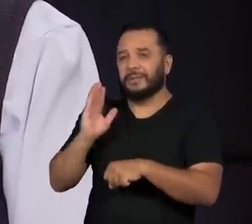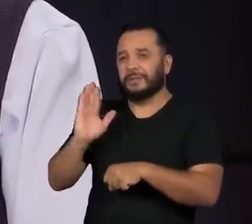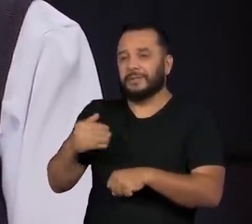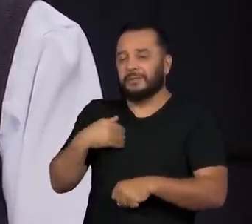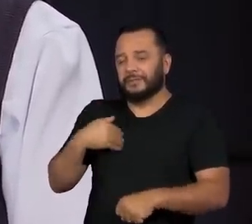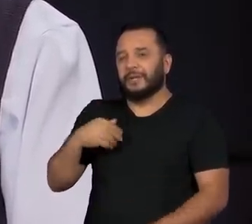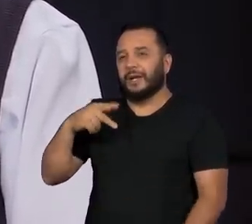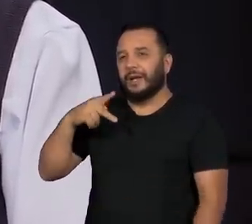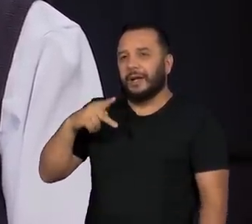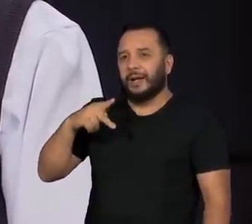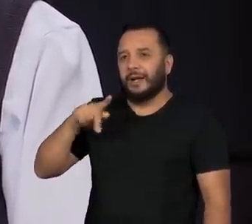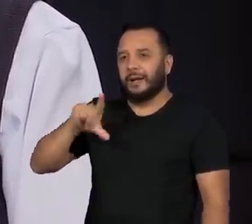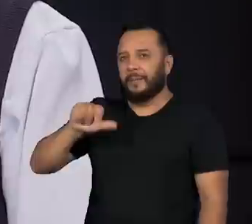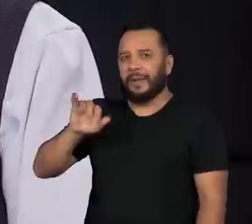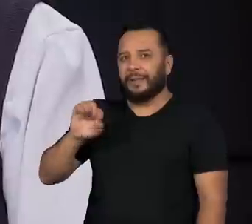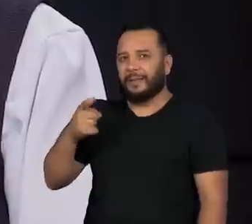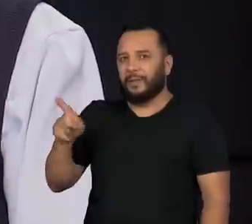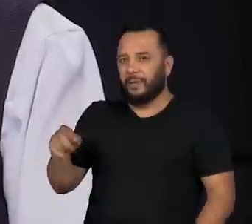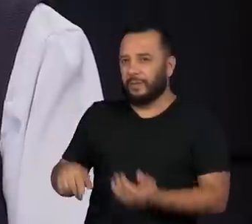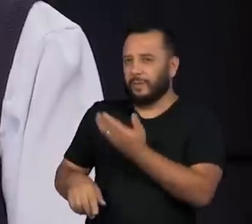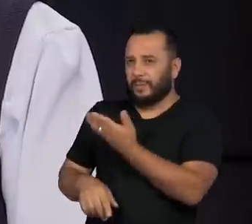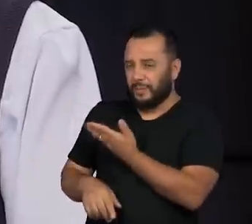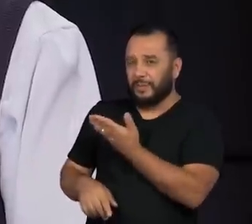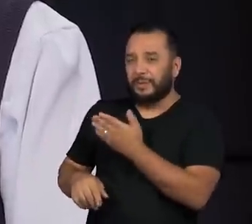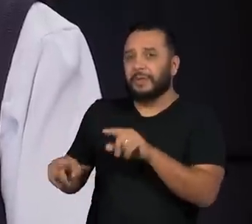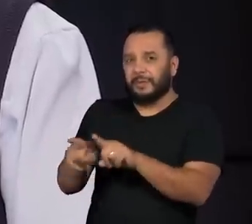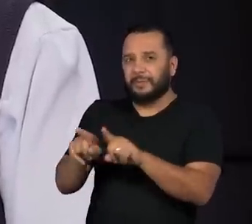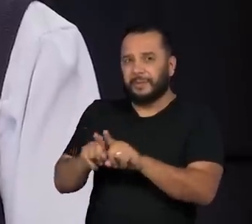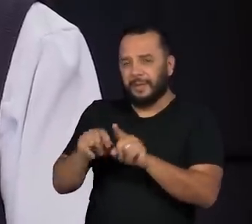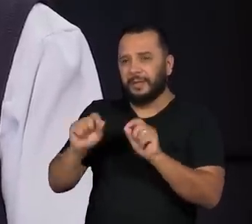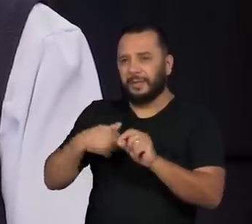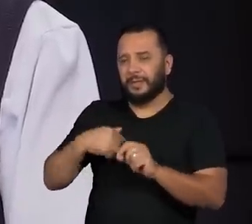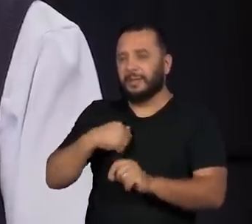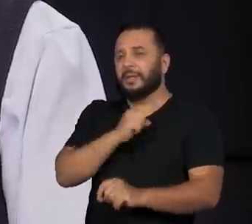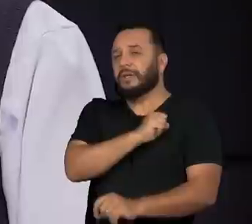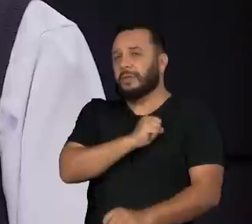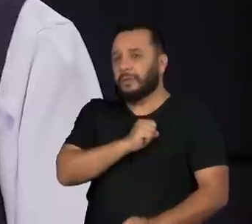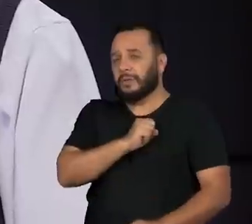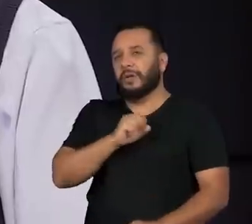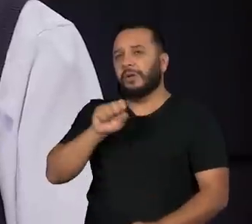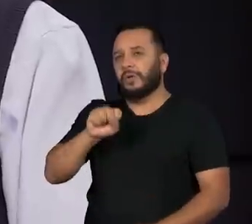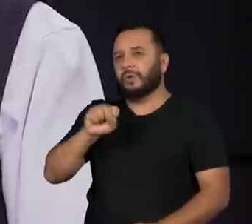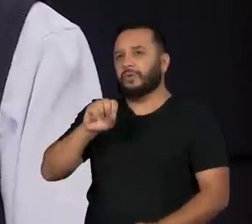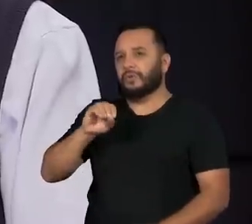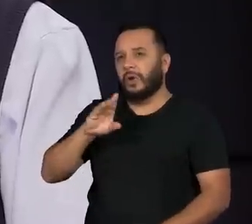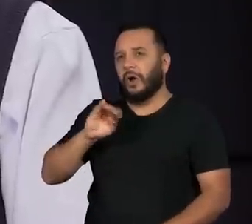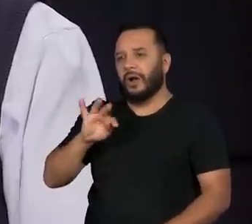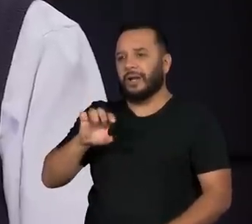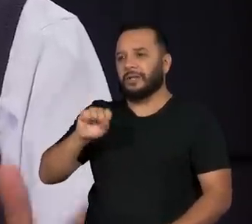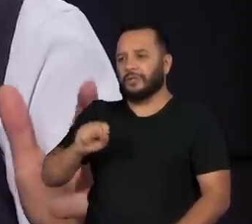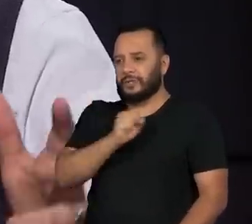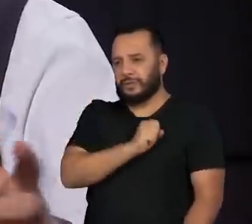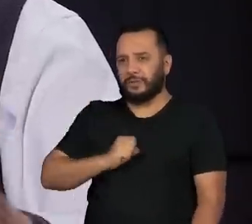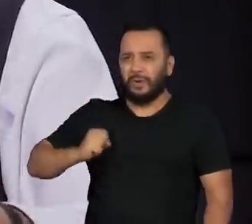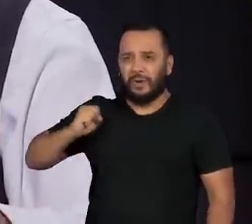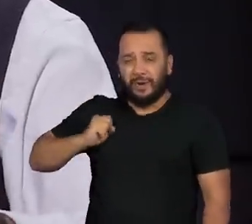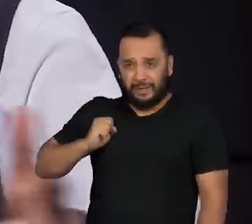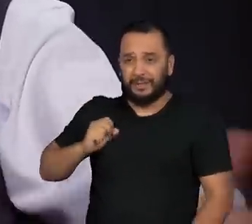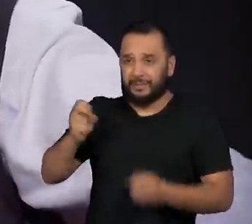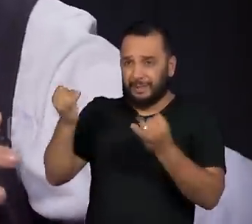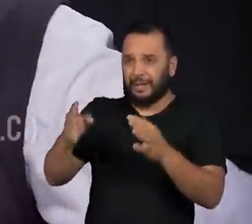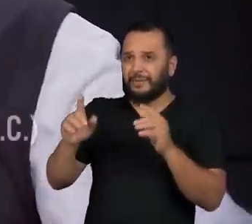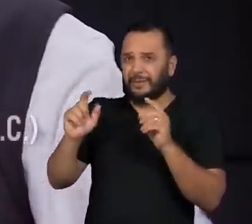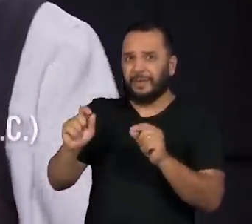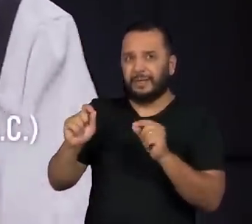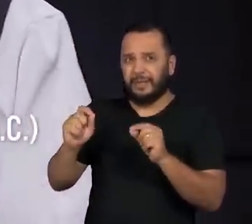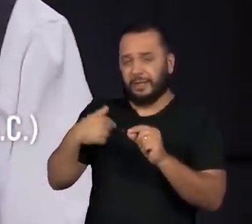em que o Sócrates diz que a linguagem escrita já é uma tragédia porque o pessoal vai parar de decorar ele sabia ele era de cor e tinha